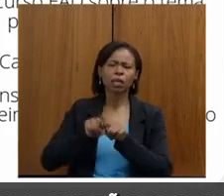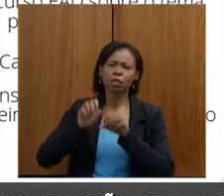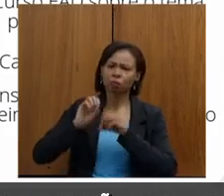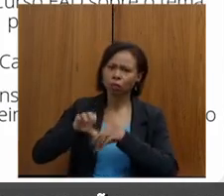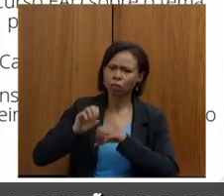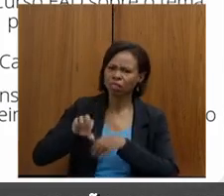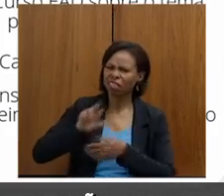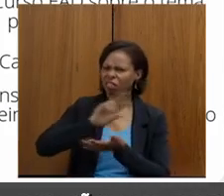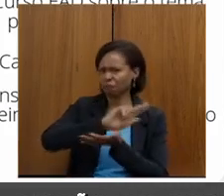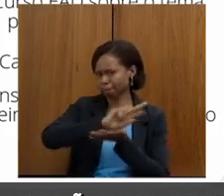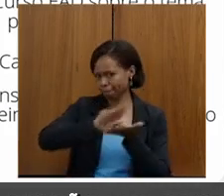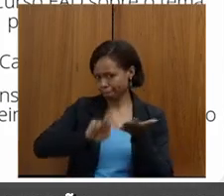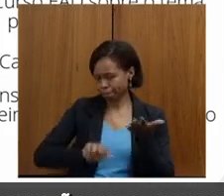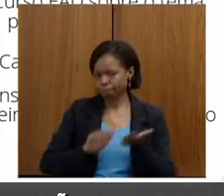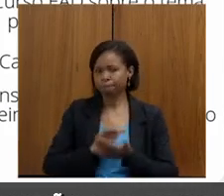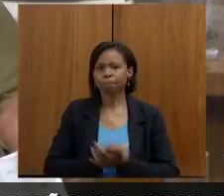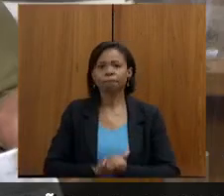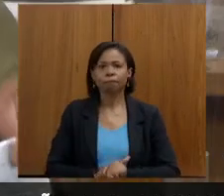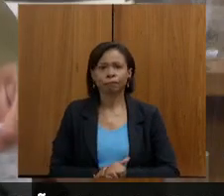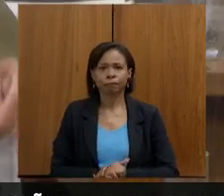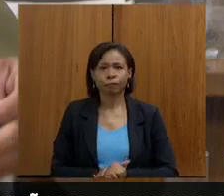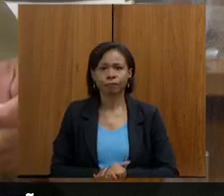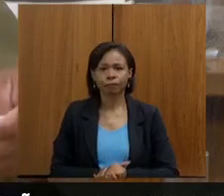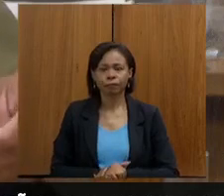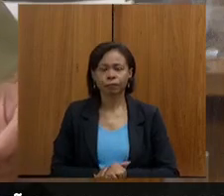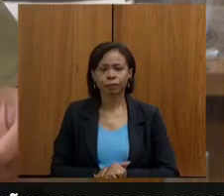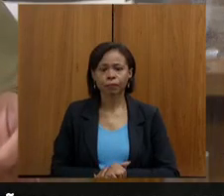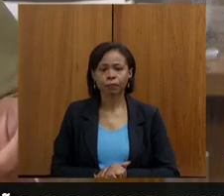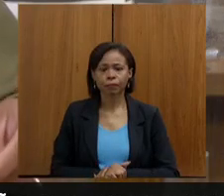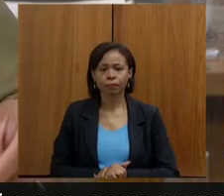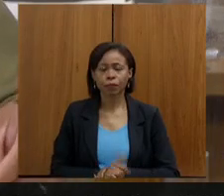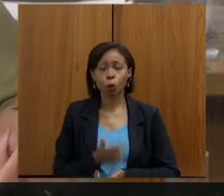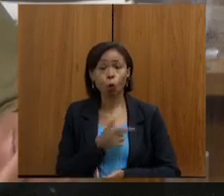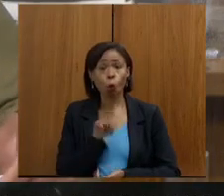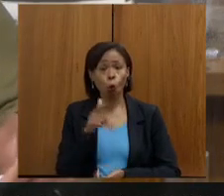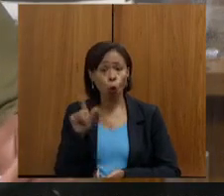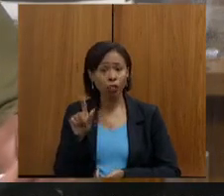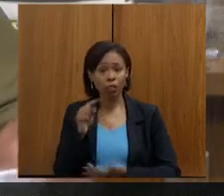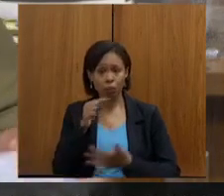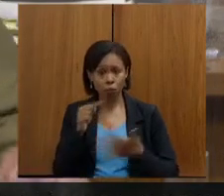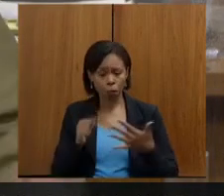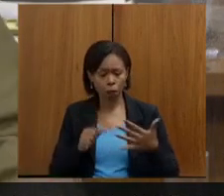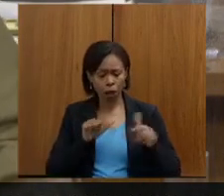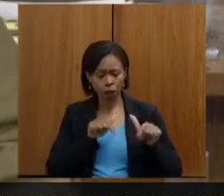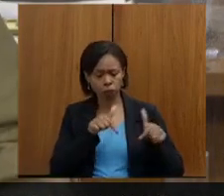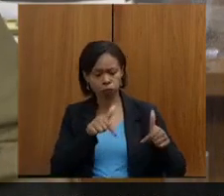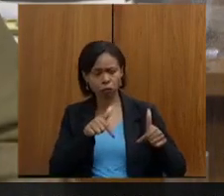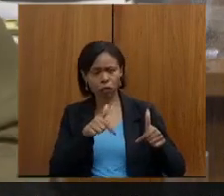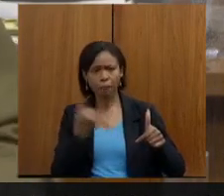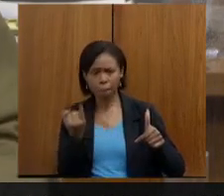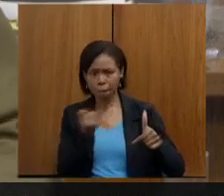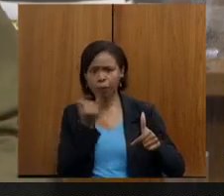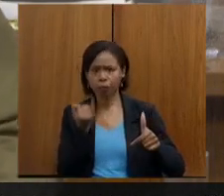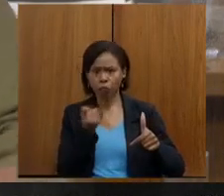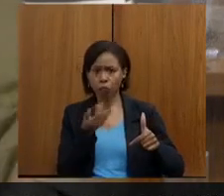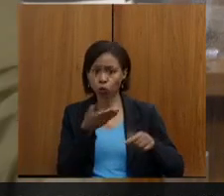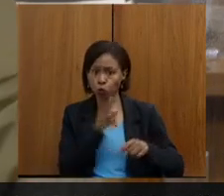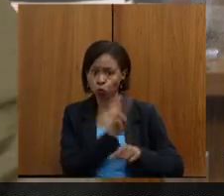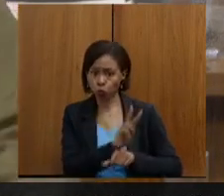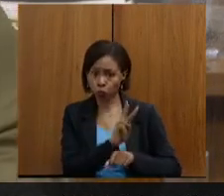e muito mais ainda continuando contra outras ações importantes né no cuidar da família militar